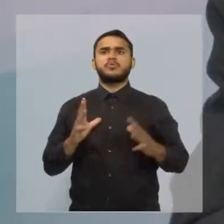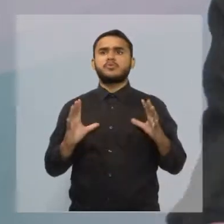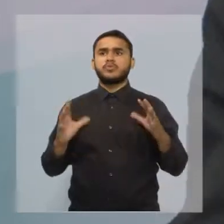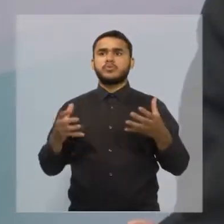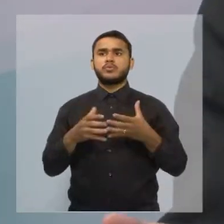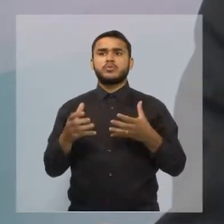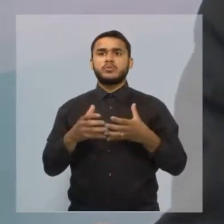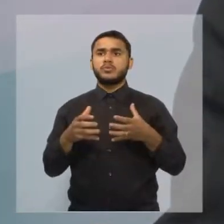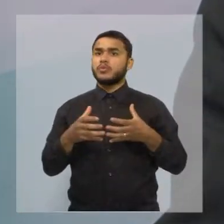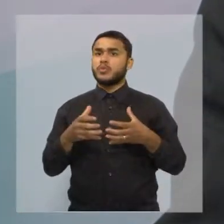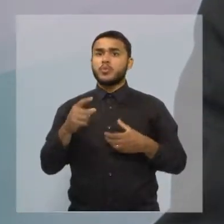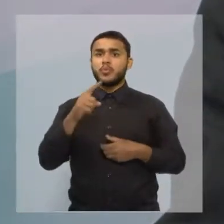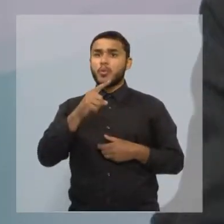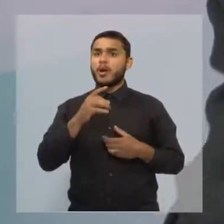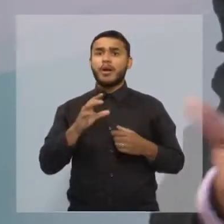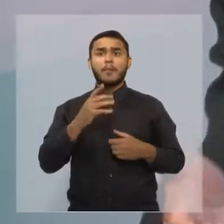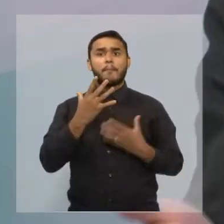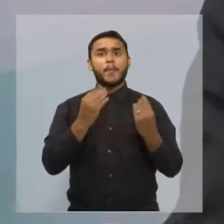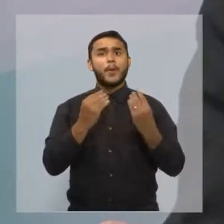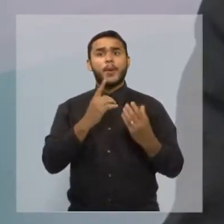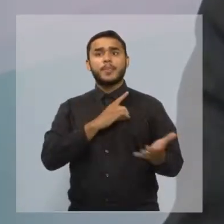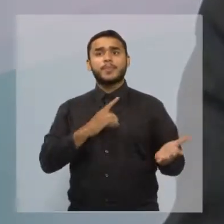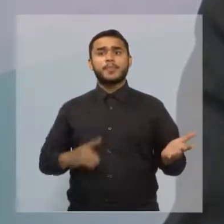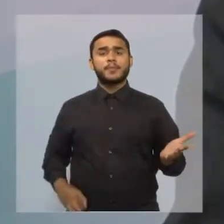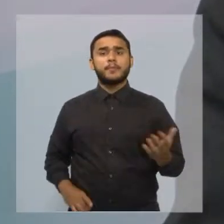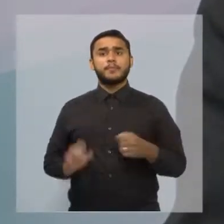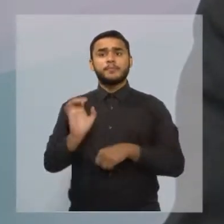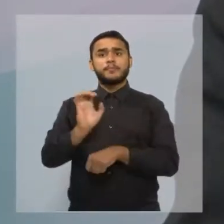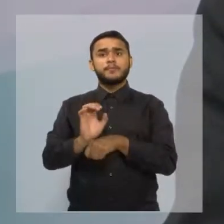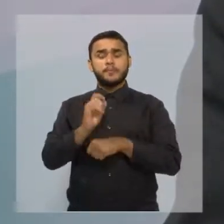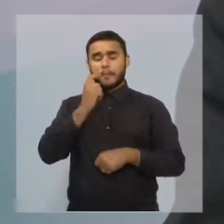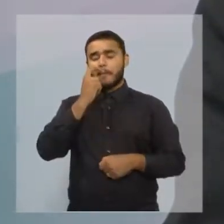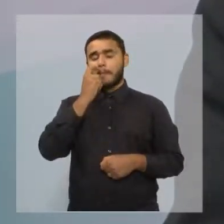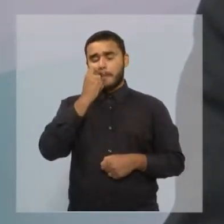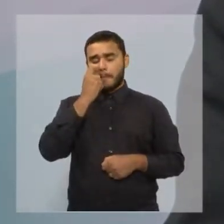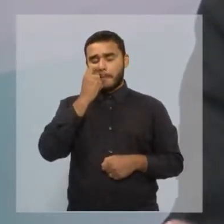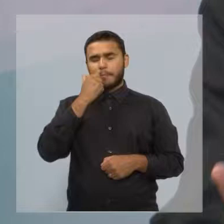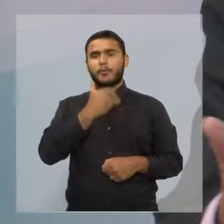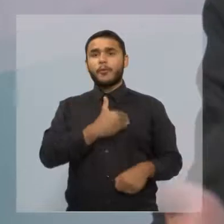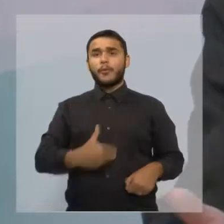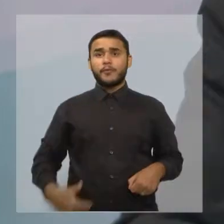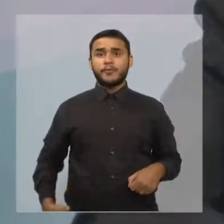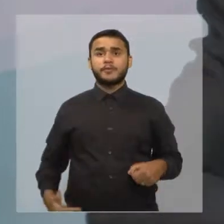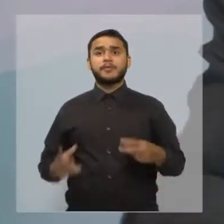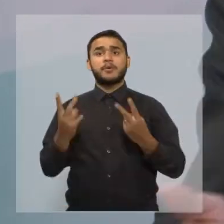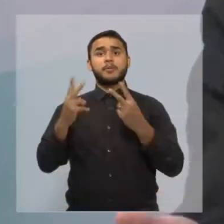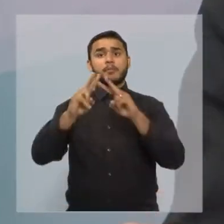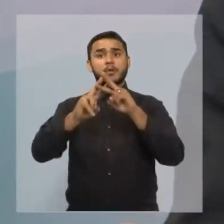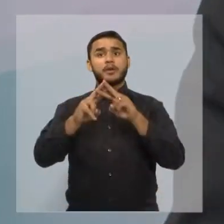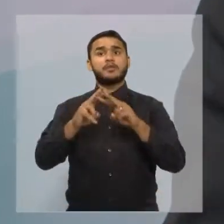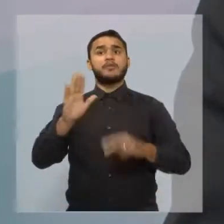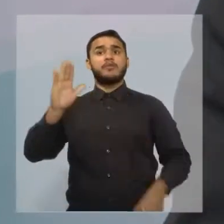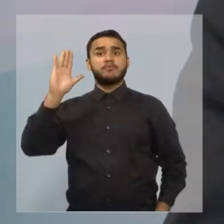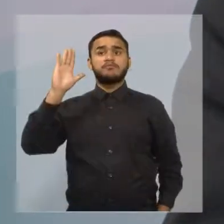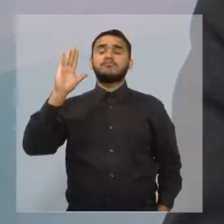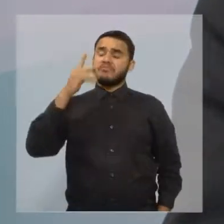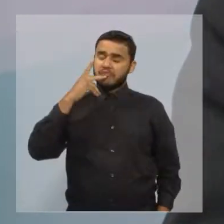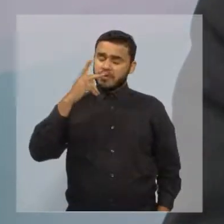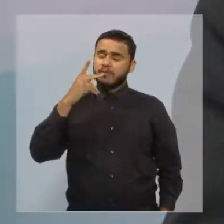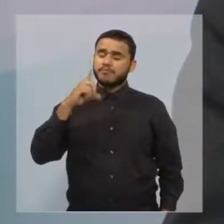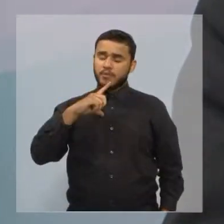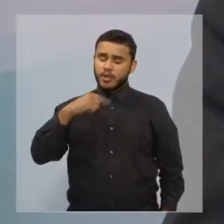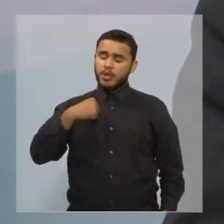estava apodrecido aquele estado moralmente, está aí a situação, né? O governador preso e confessando os crimes.